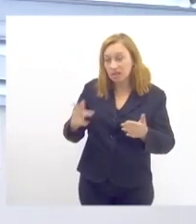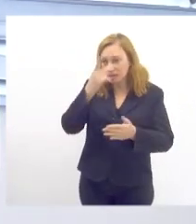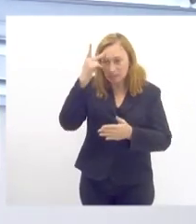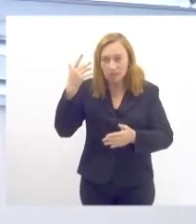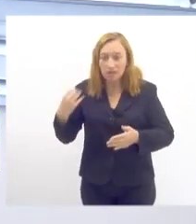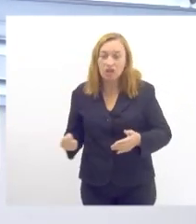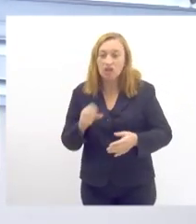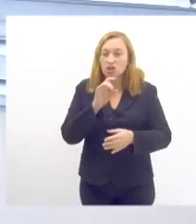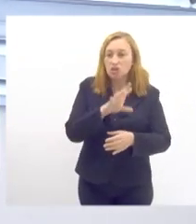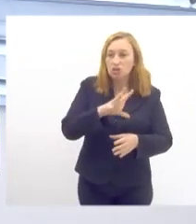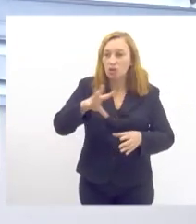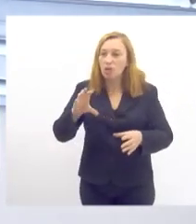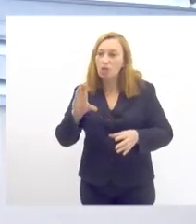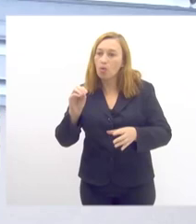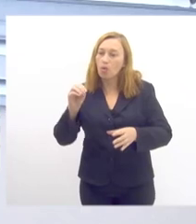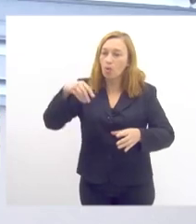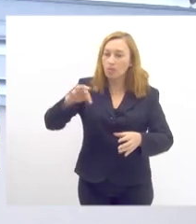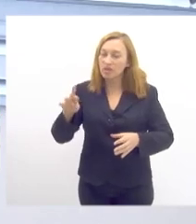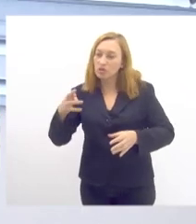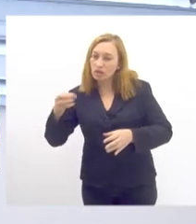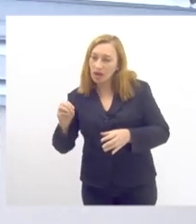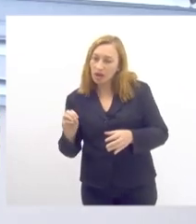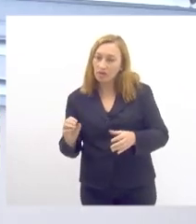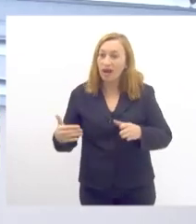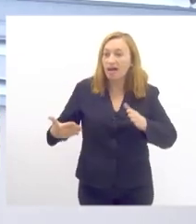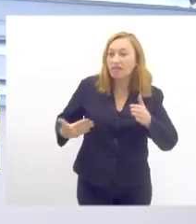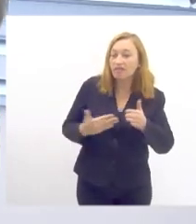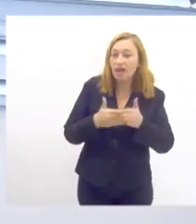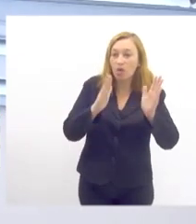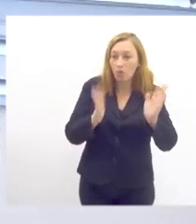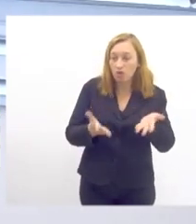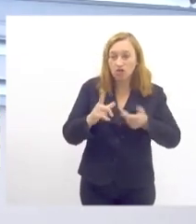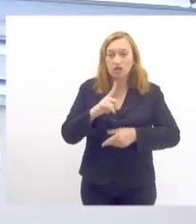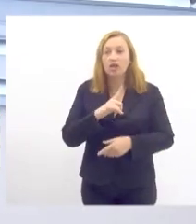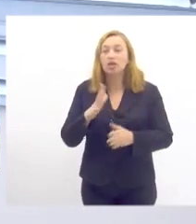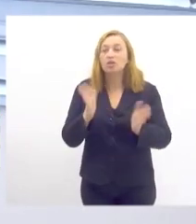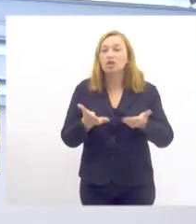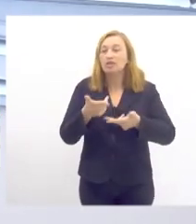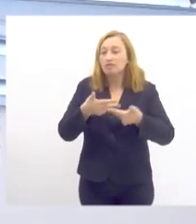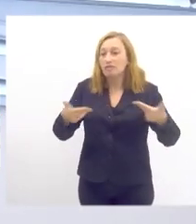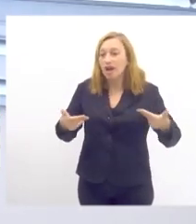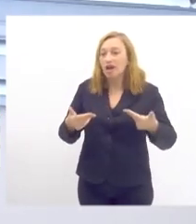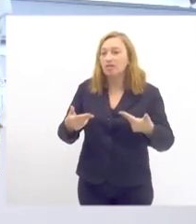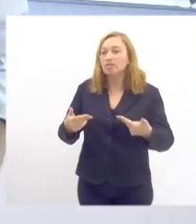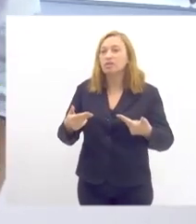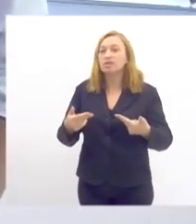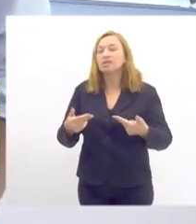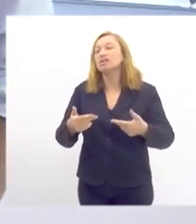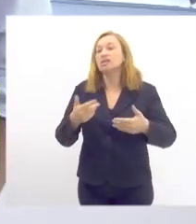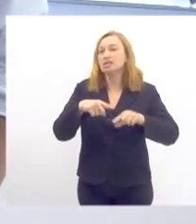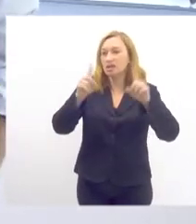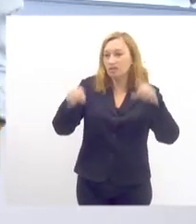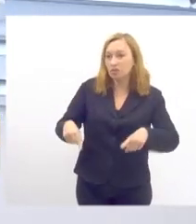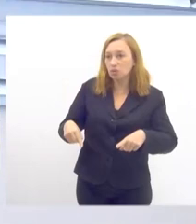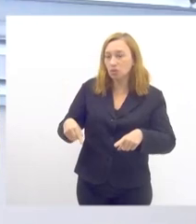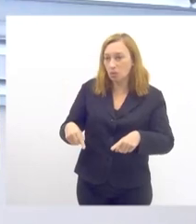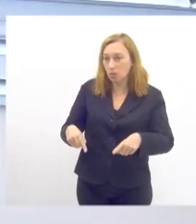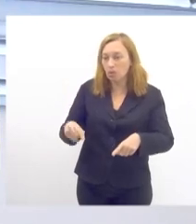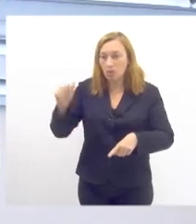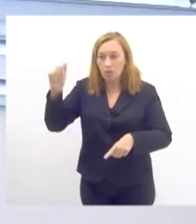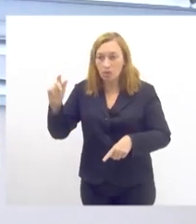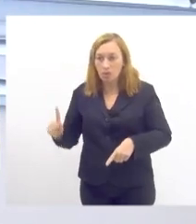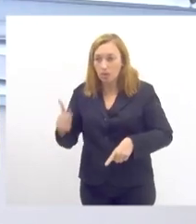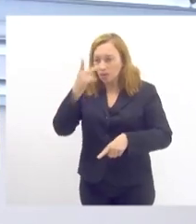comissionados. E é o que é concedido até hoje. Então, hoje, nós temos vários servidores inativos que estão tendo que recorrer à